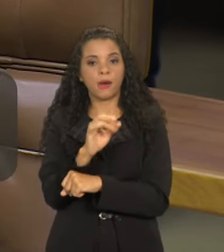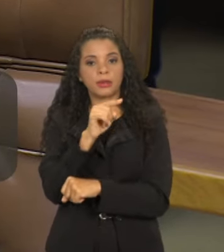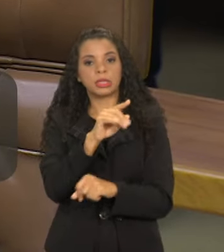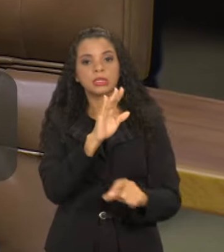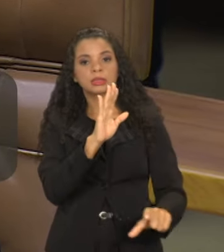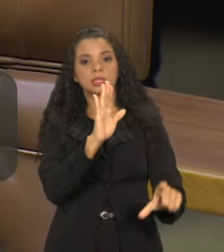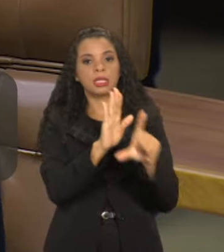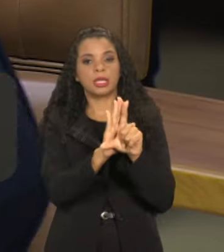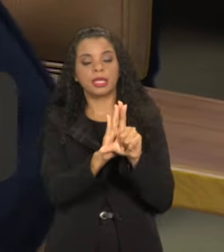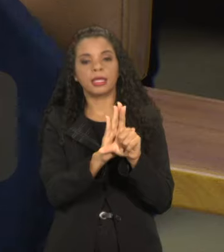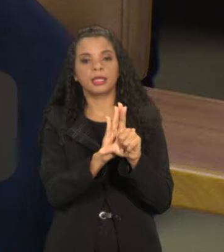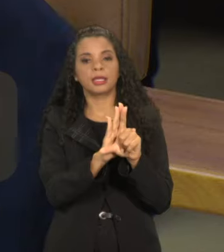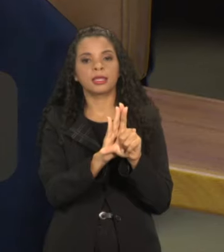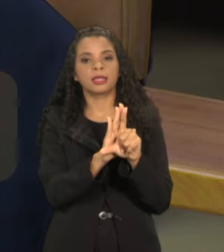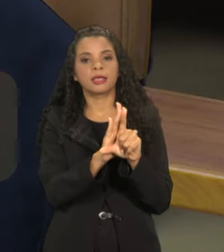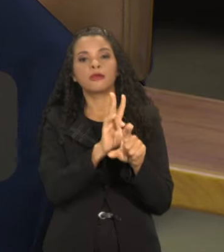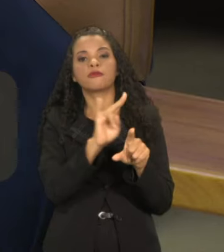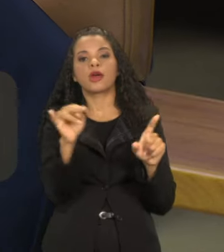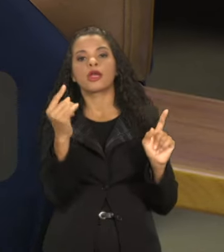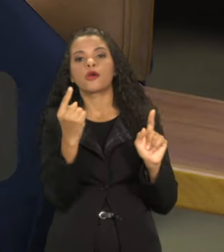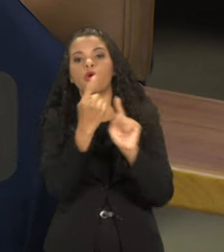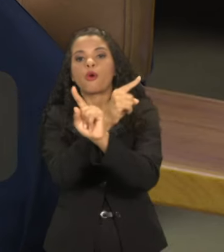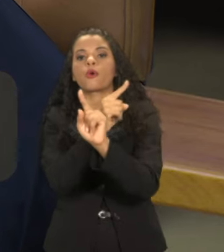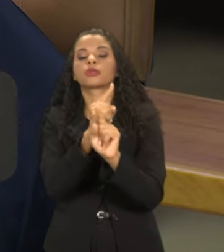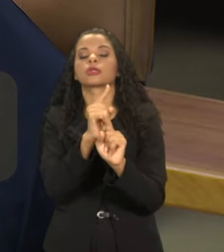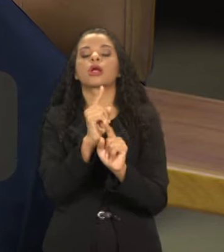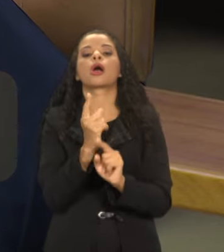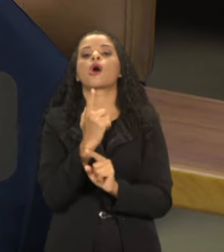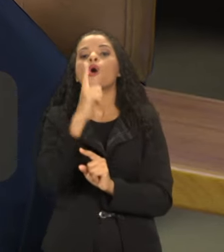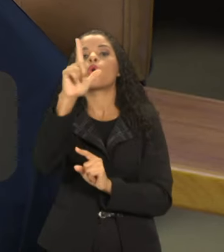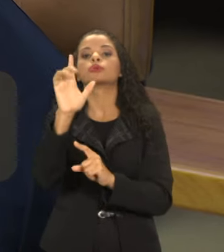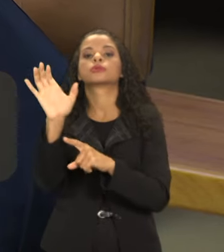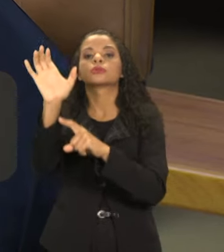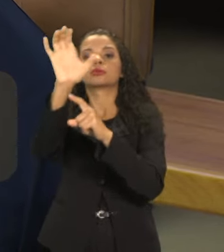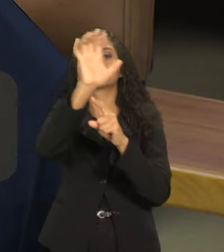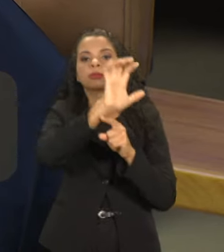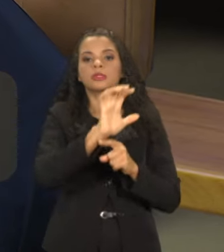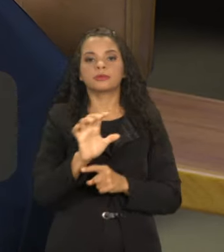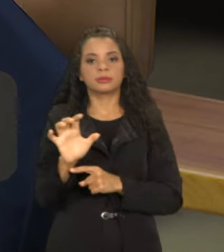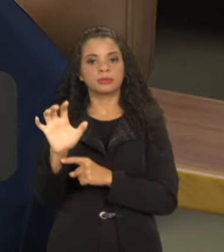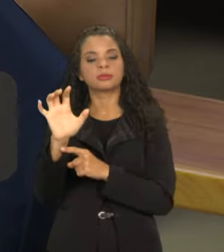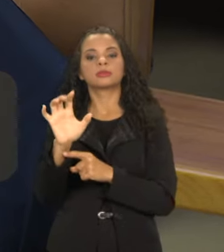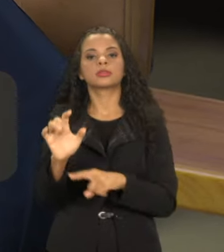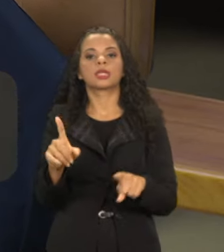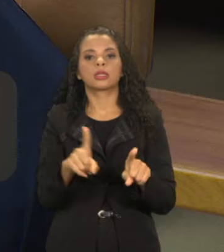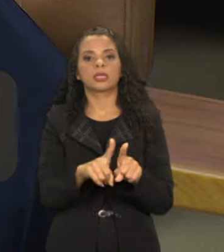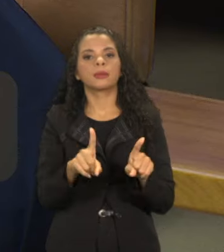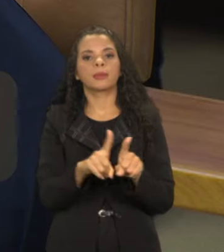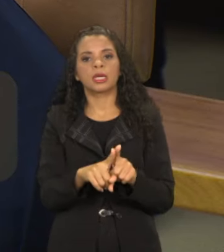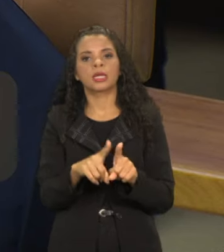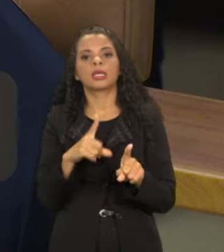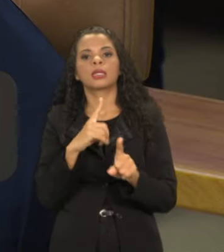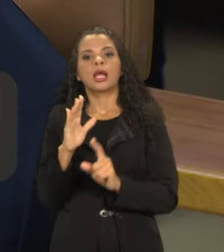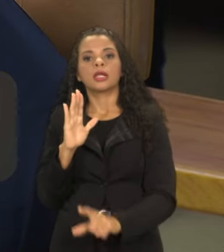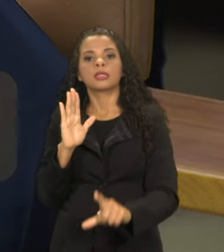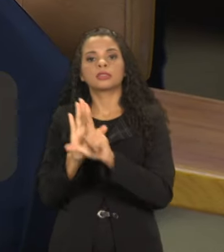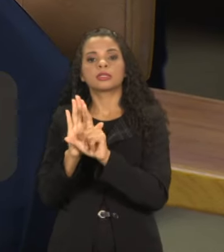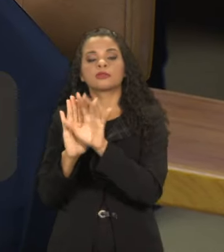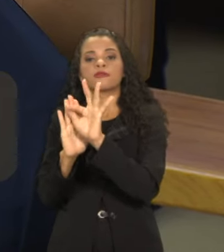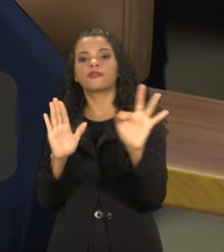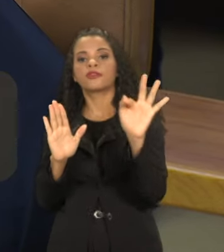federados, inclusive entrar em colisão com a legislação federal que autoriza expressamente a vacinação